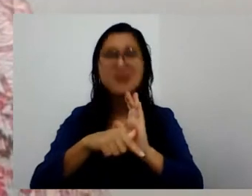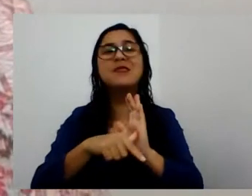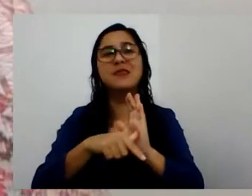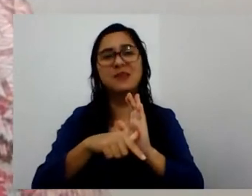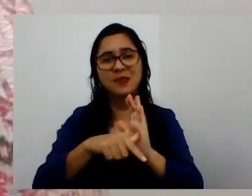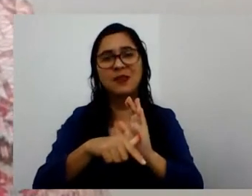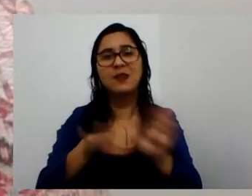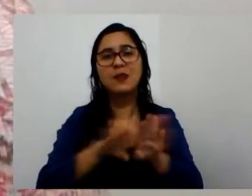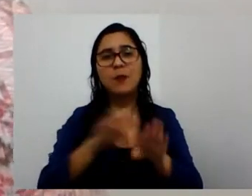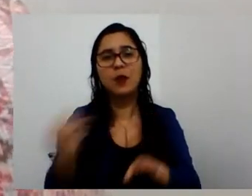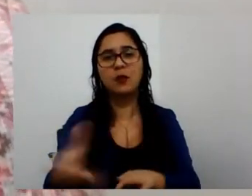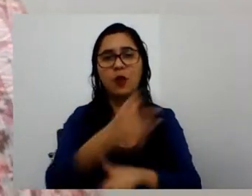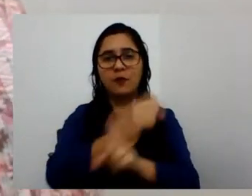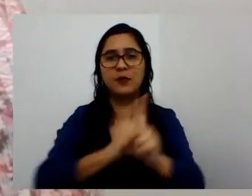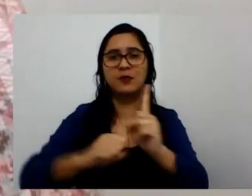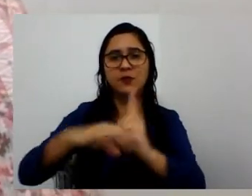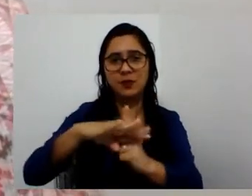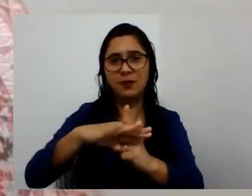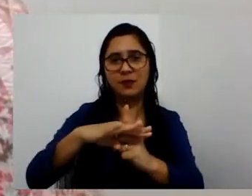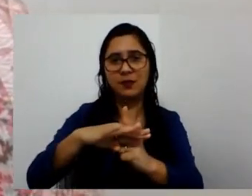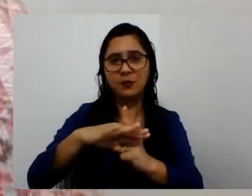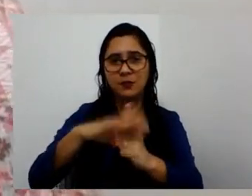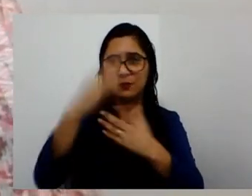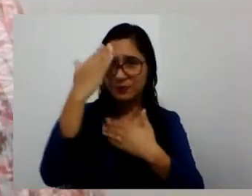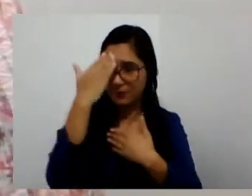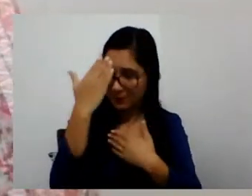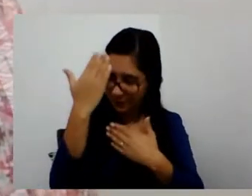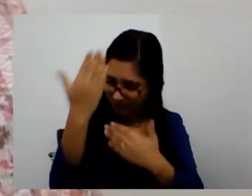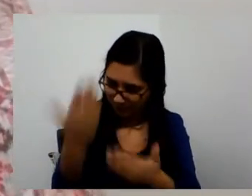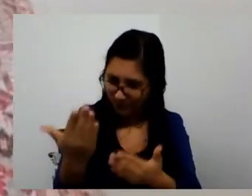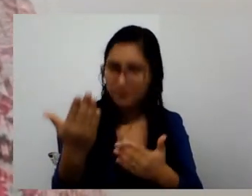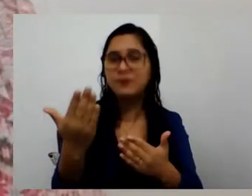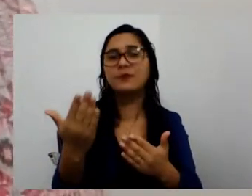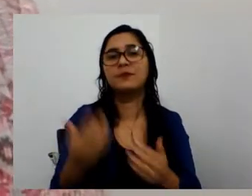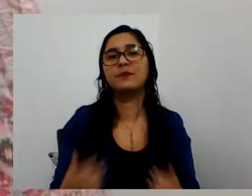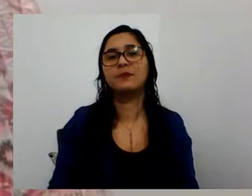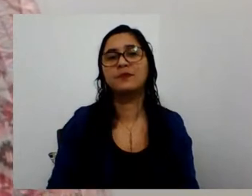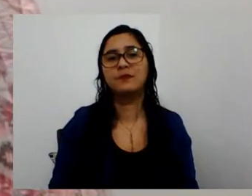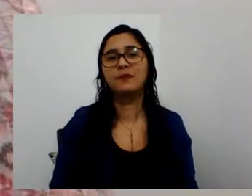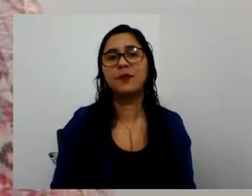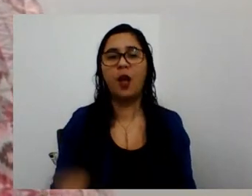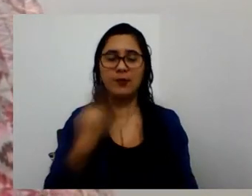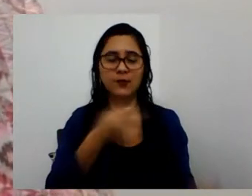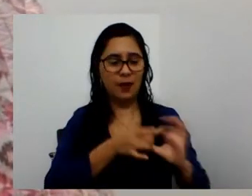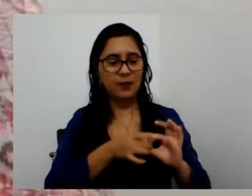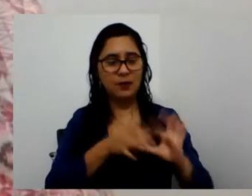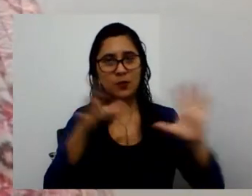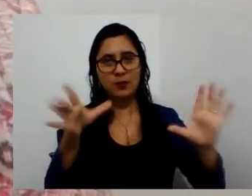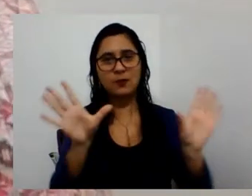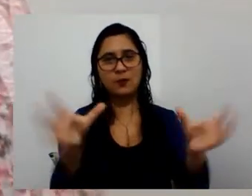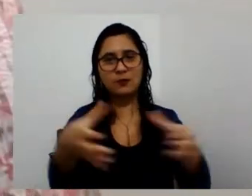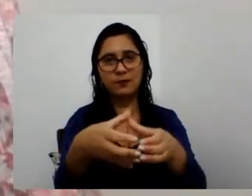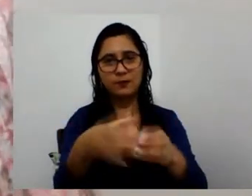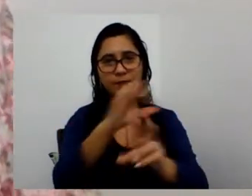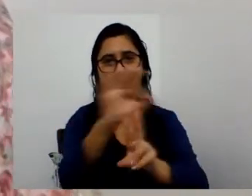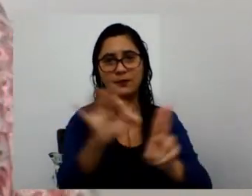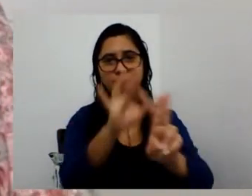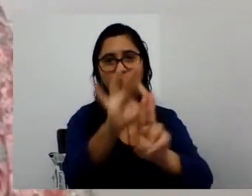nova sociedade. Muito obrigado e estamos à disposição da comunidade